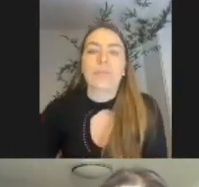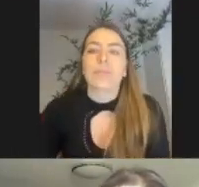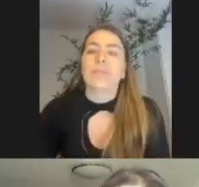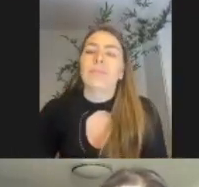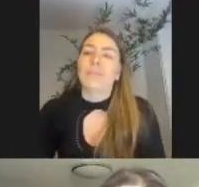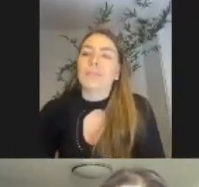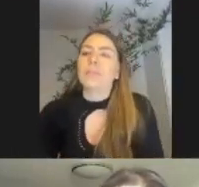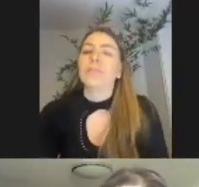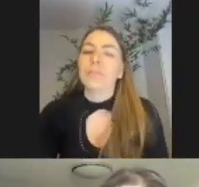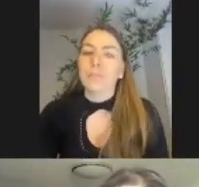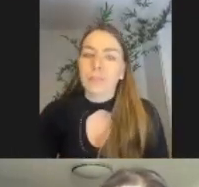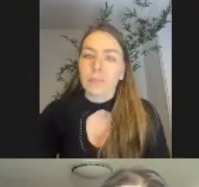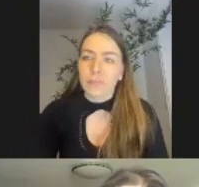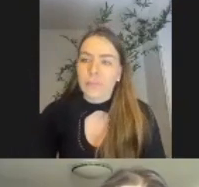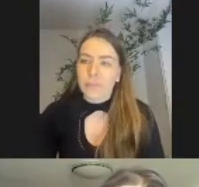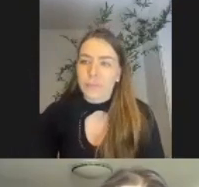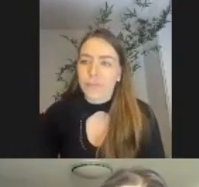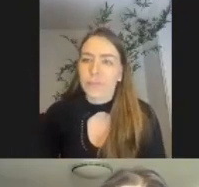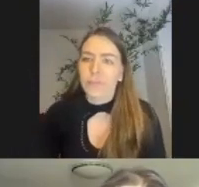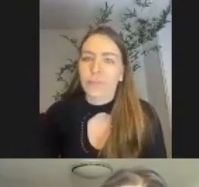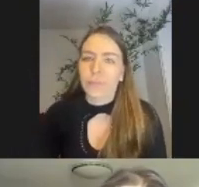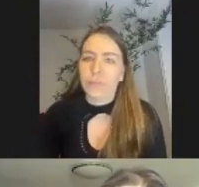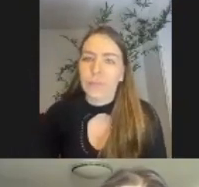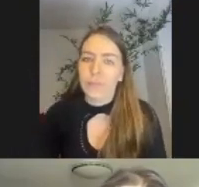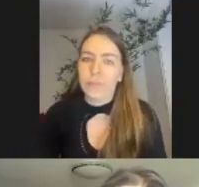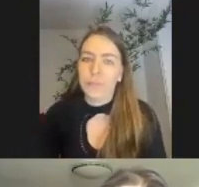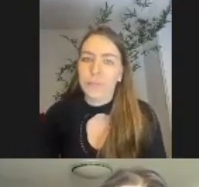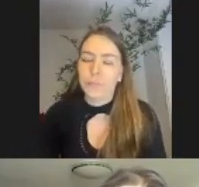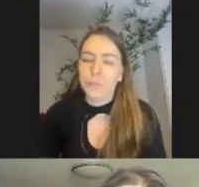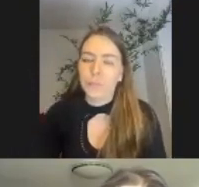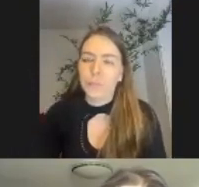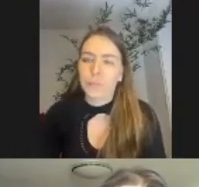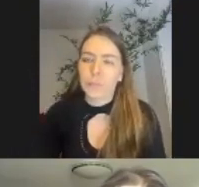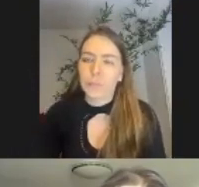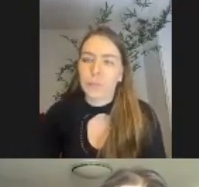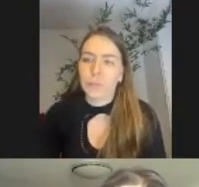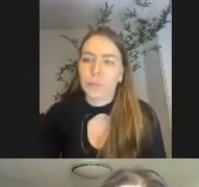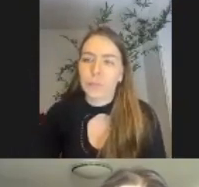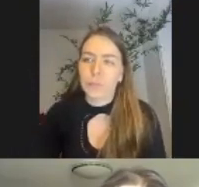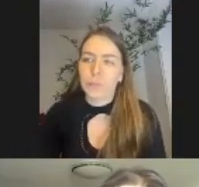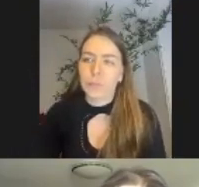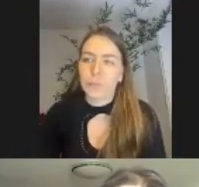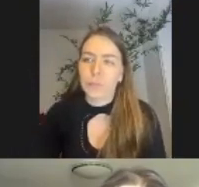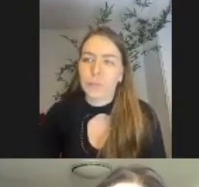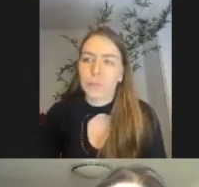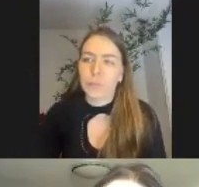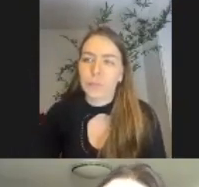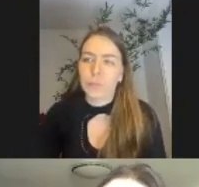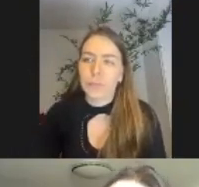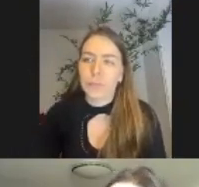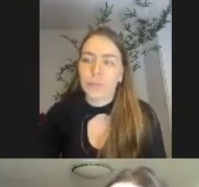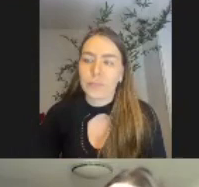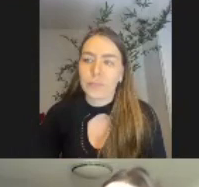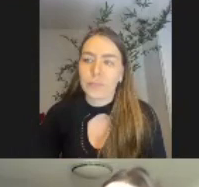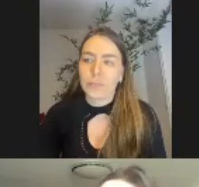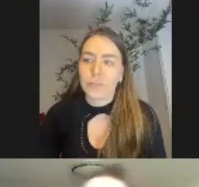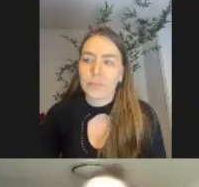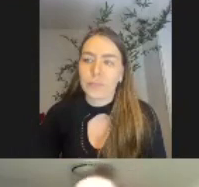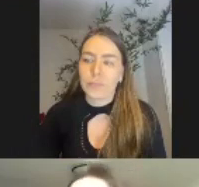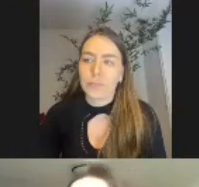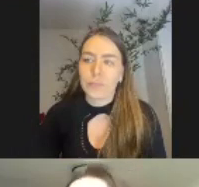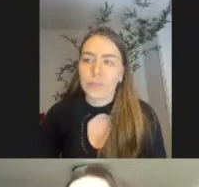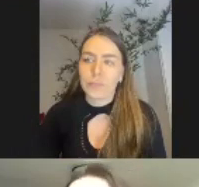armazenamento, ela vai ter alguma organização. Então, geralmente, quem compra kit congelado é aquela pessoa que não quer